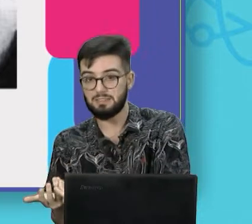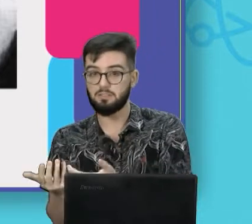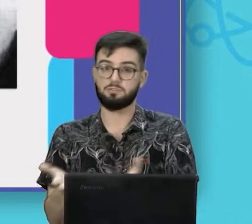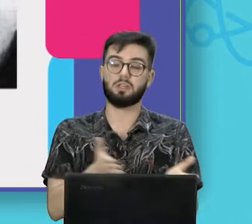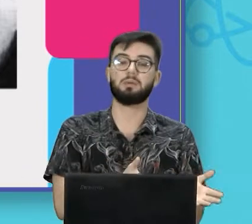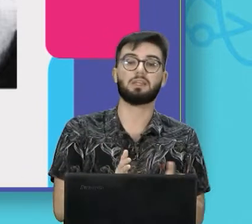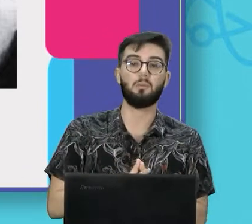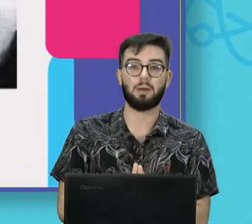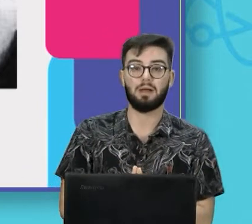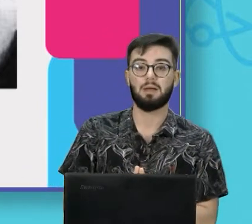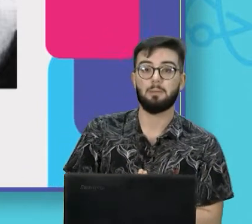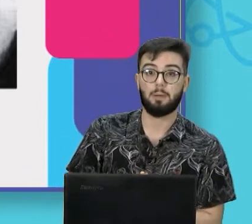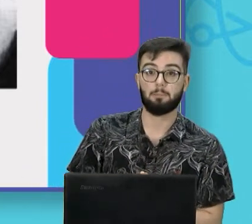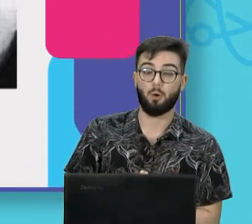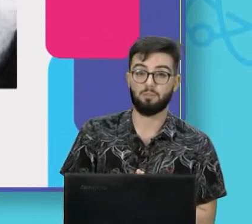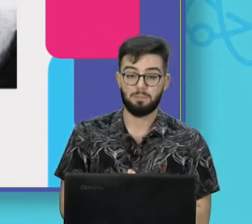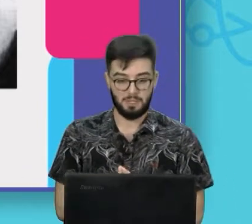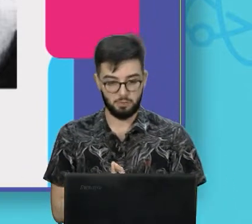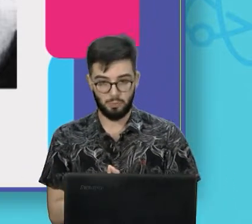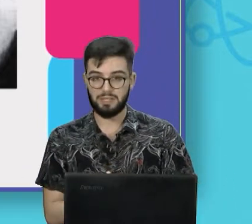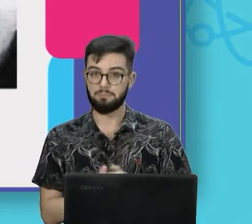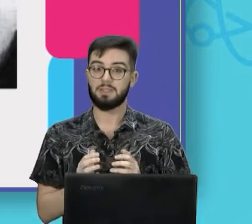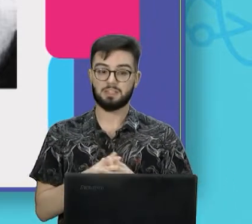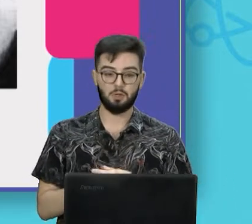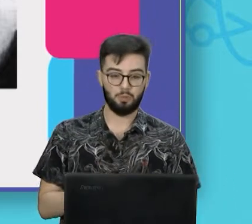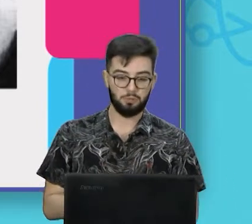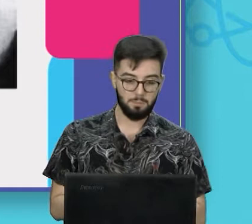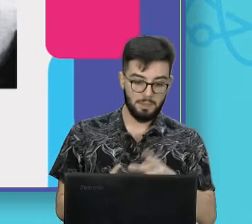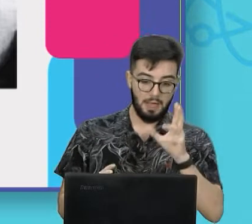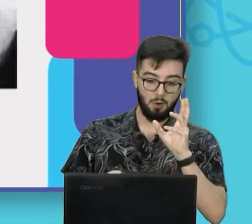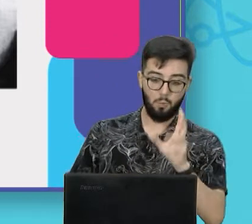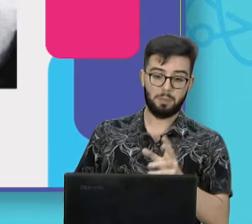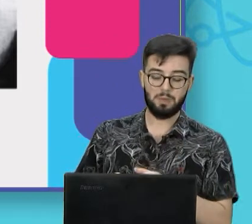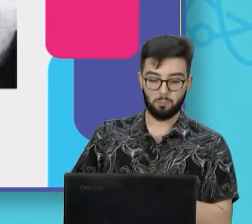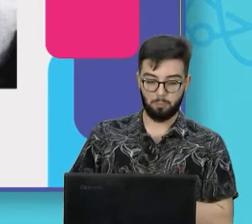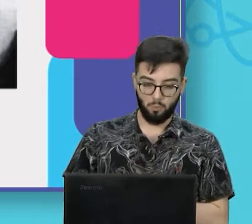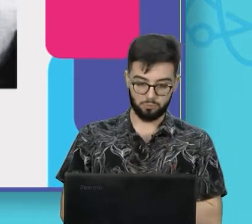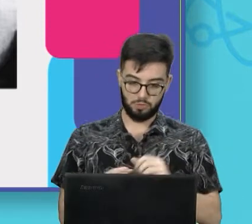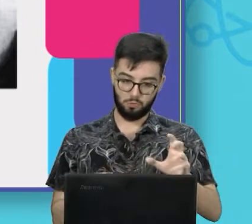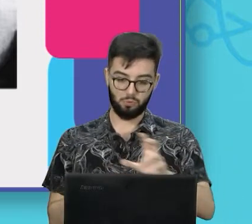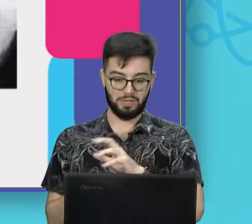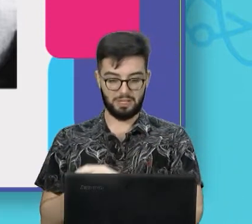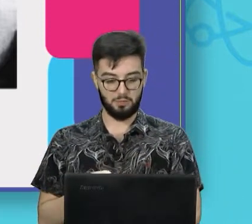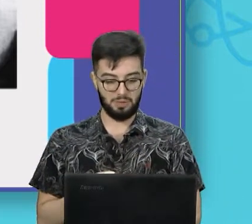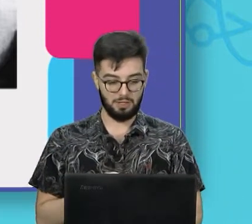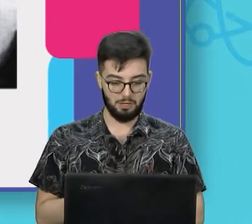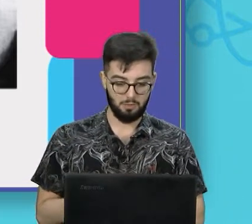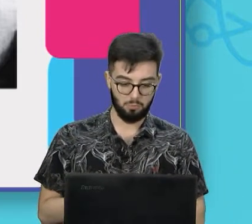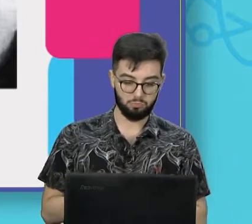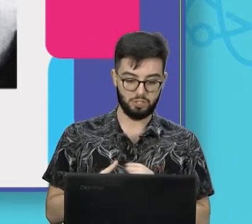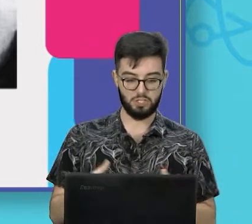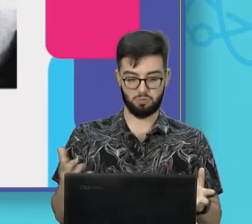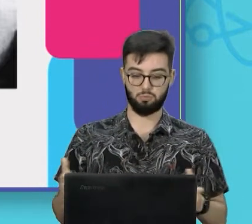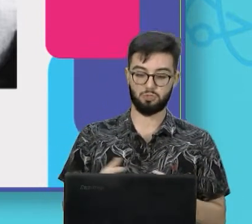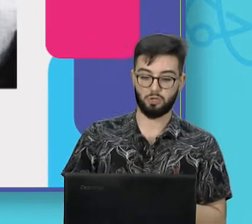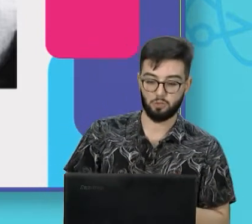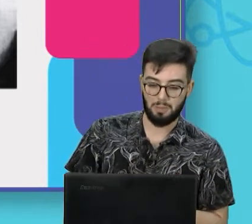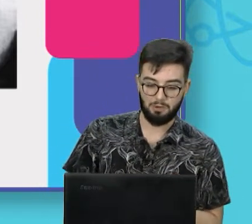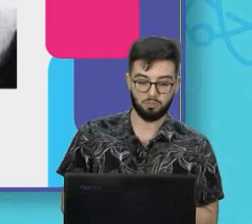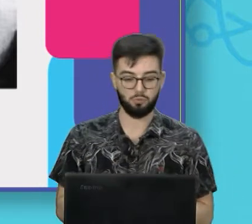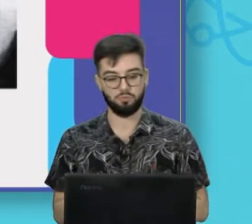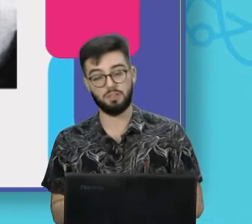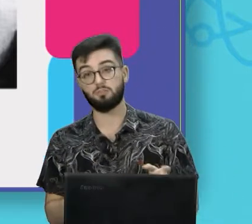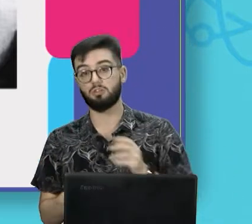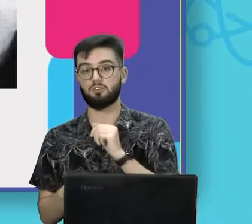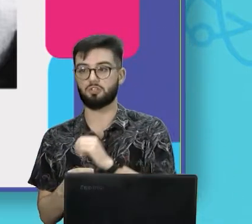habilidade fundamental para a prova do Enem tranquilo o primeiro ponto e eu coloquei aqui uma um trecho